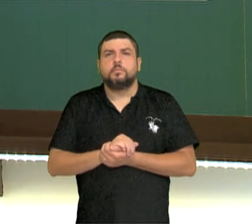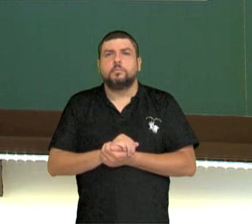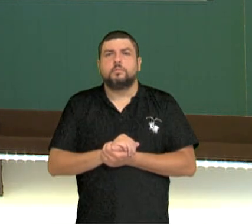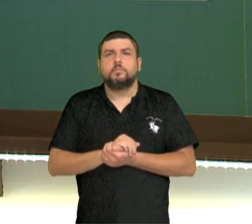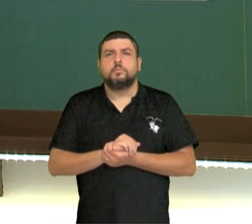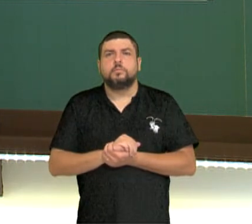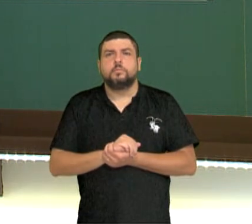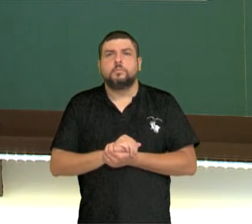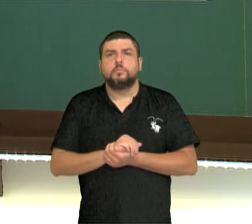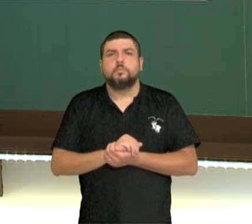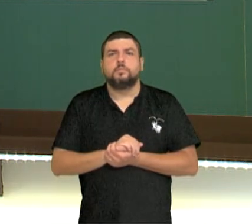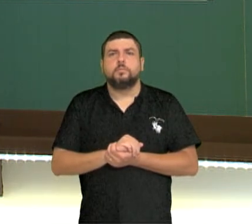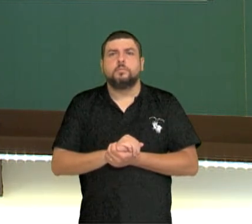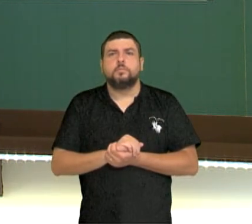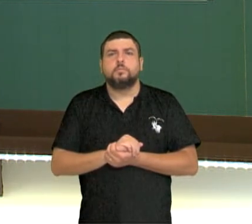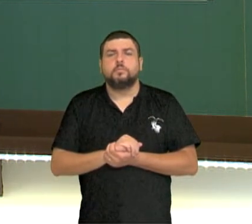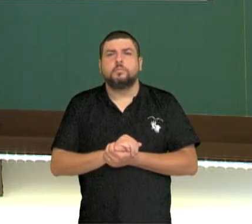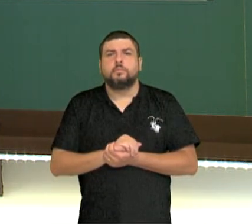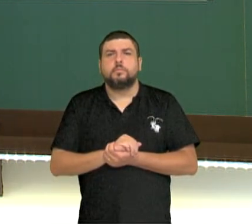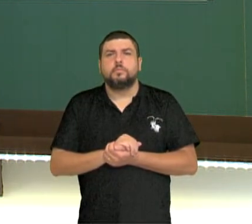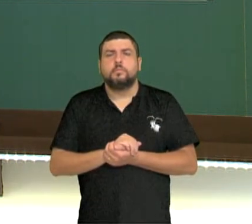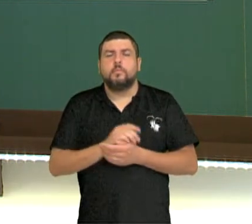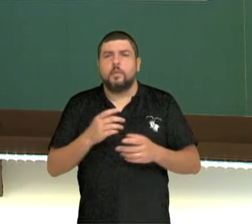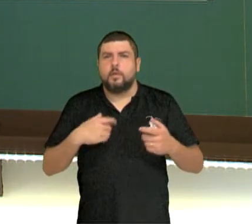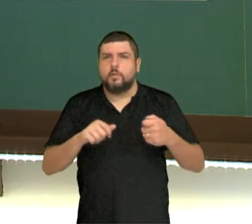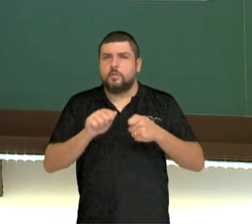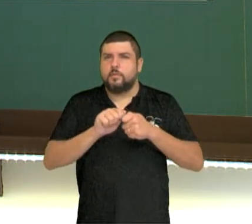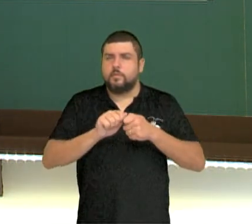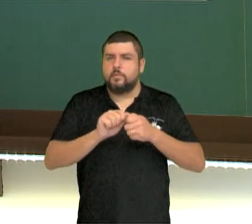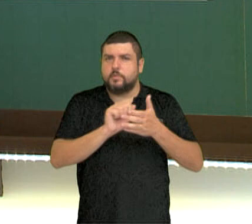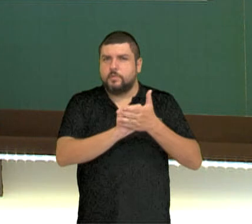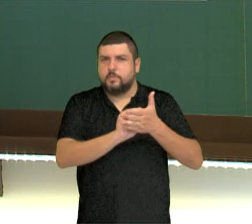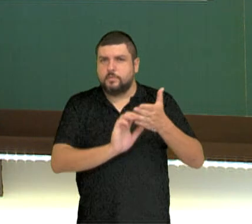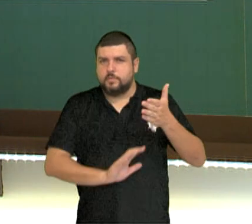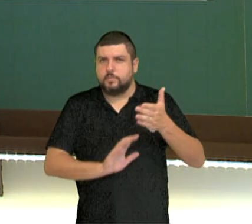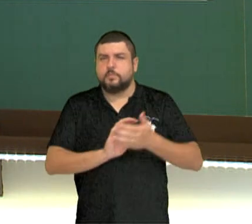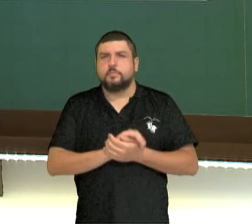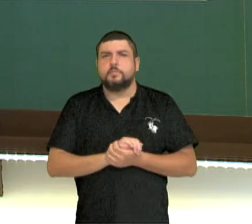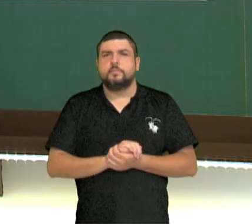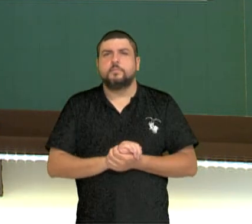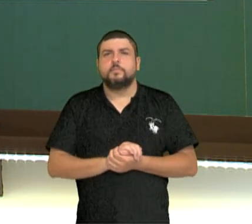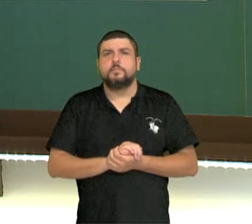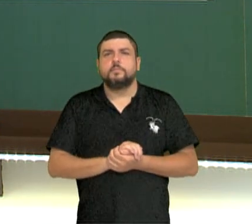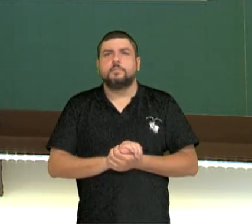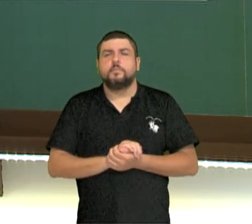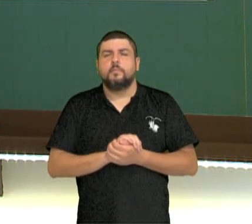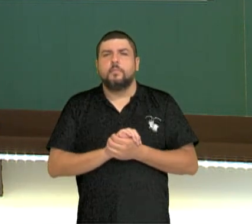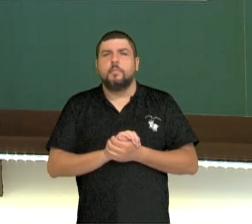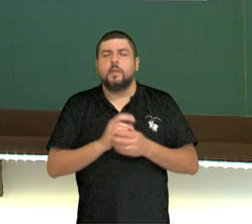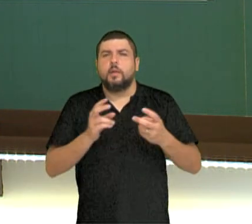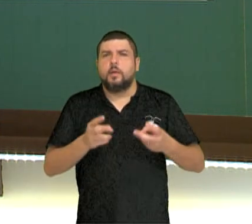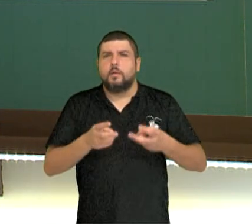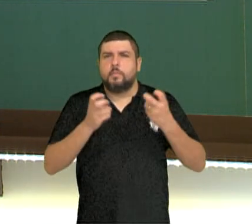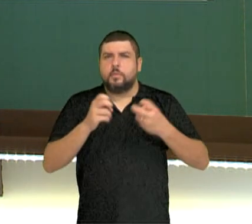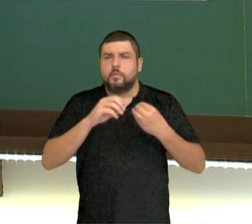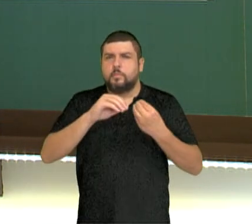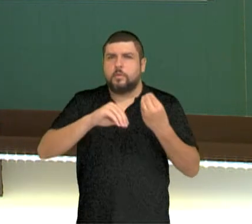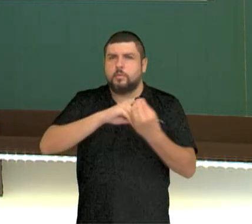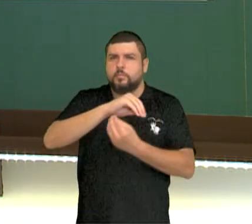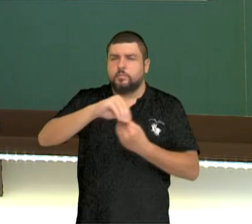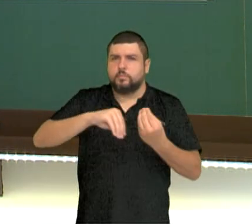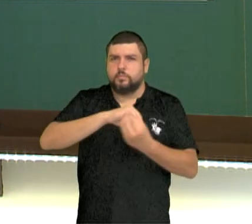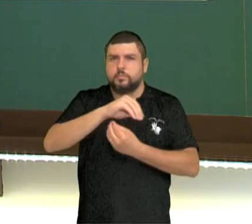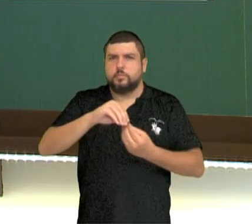ok? Vamos fazer um exercício? Observe as 2 reações. Aqui nós temos